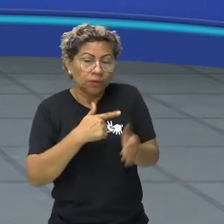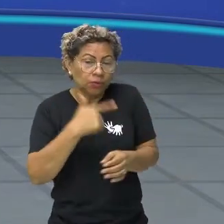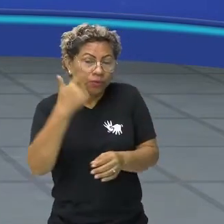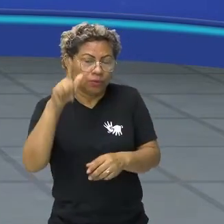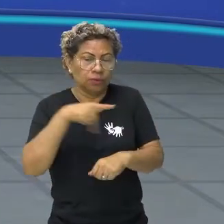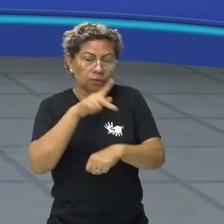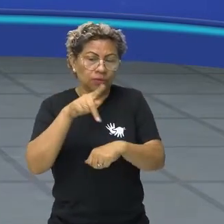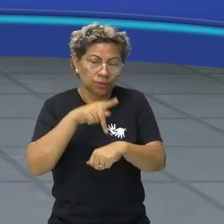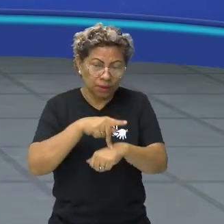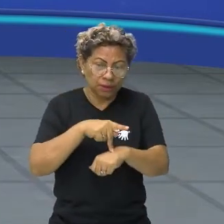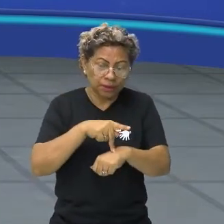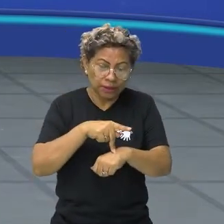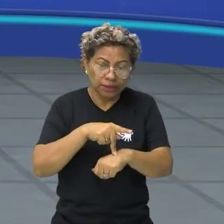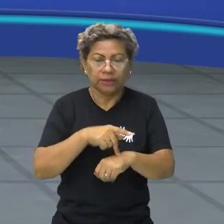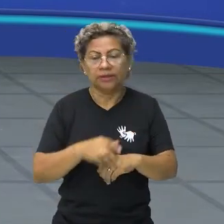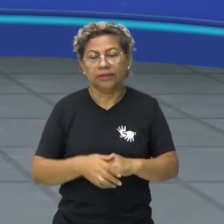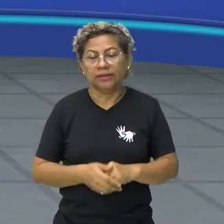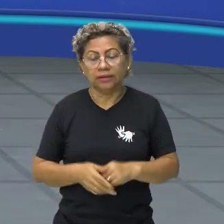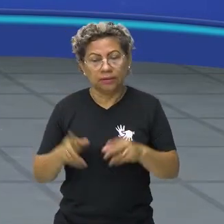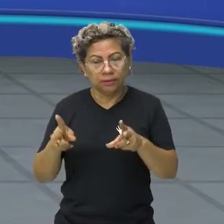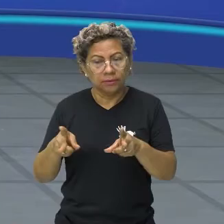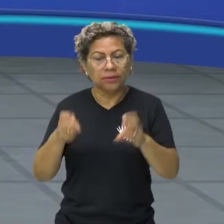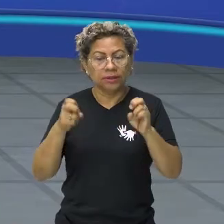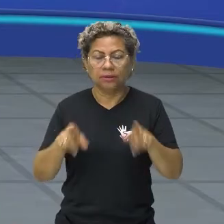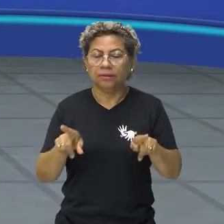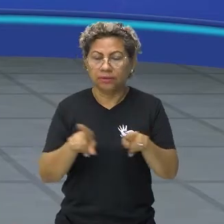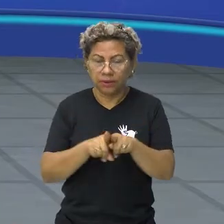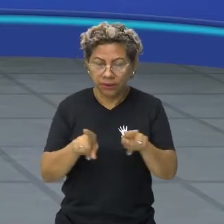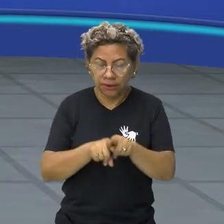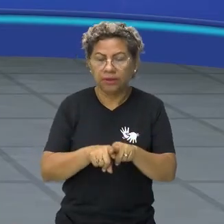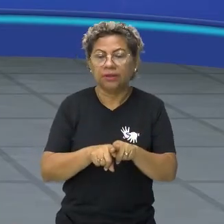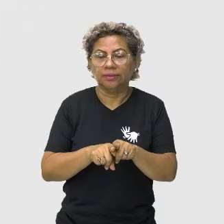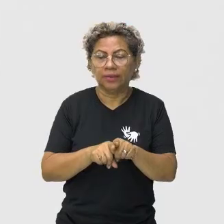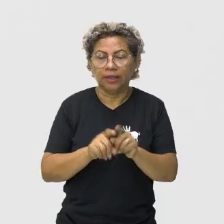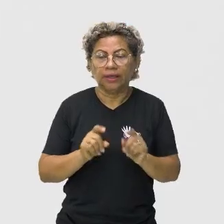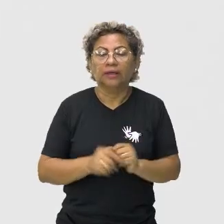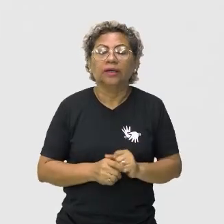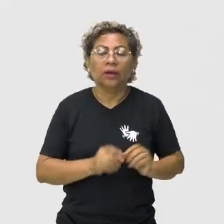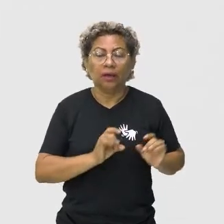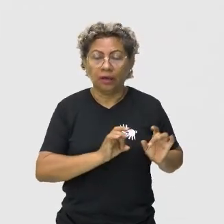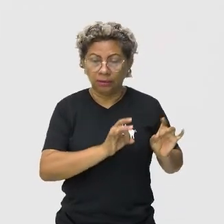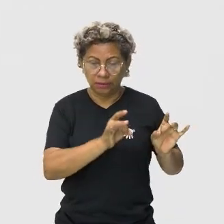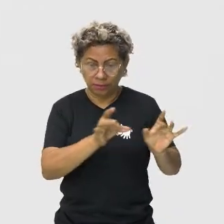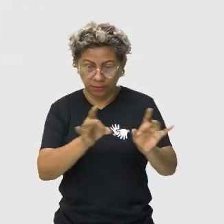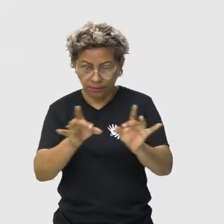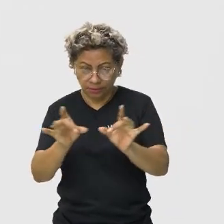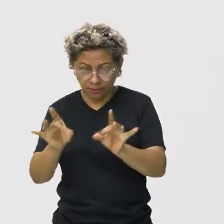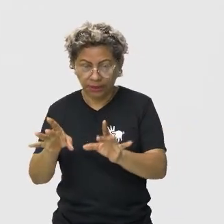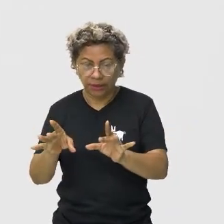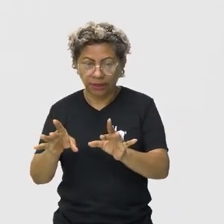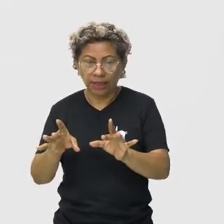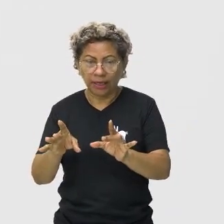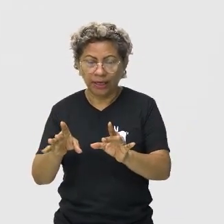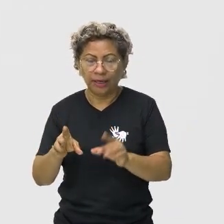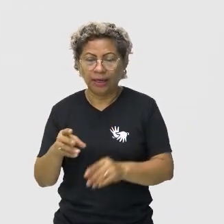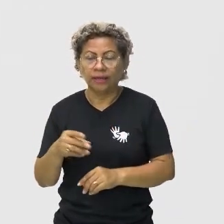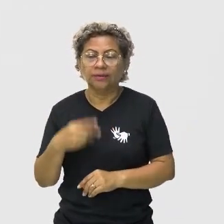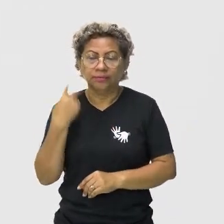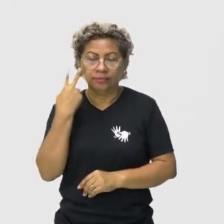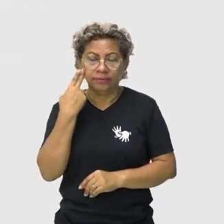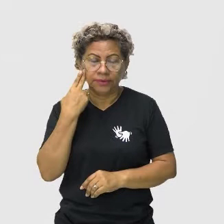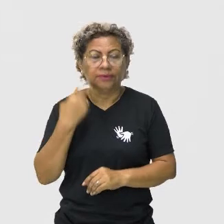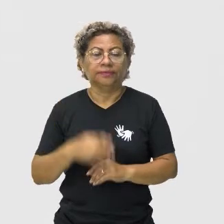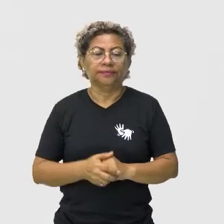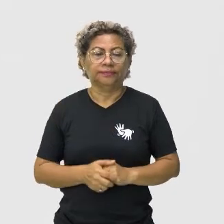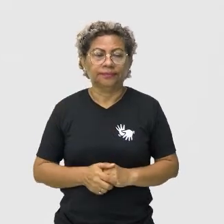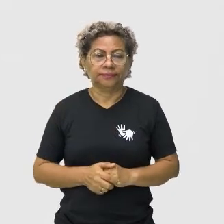blocos econômicos. Então, a gente observa também aí o mercado comum, tá? Então, como é que vai ser esse mercado comum? O